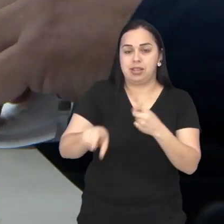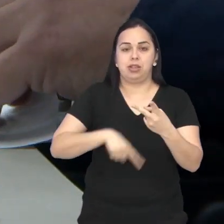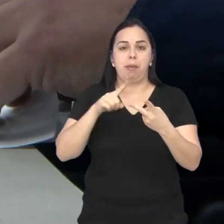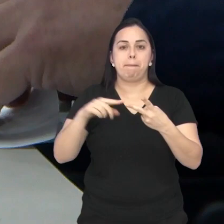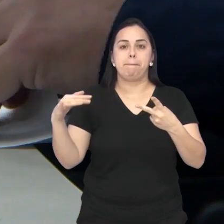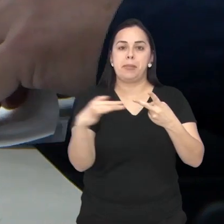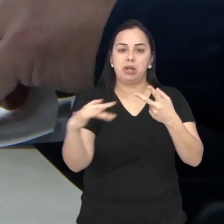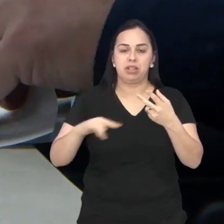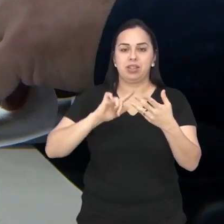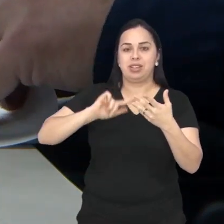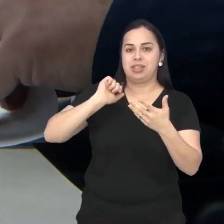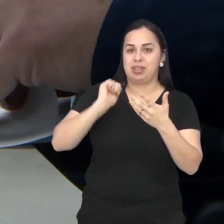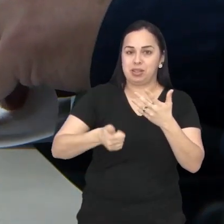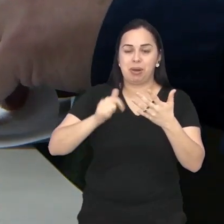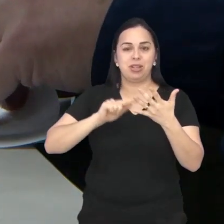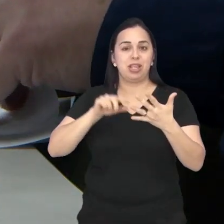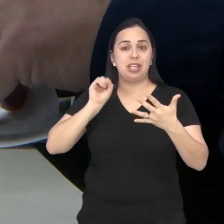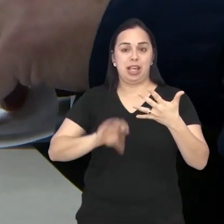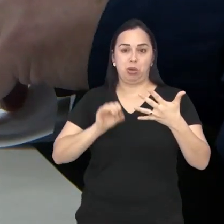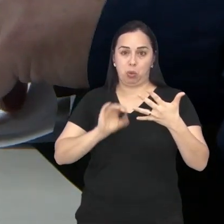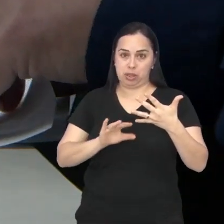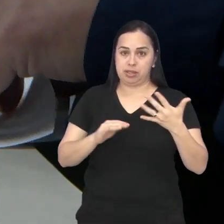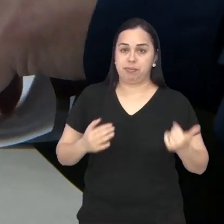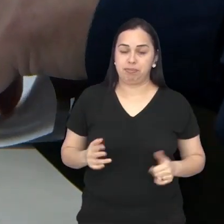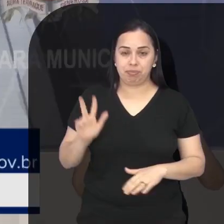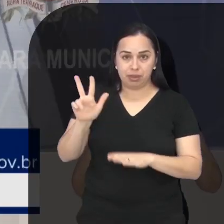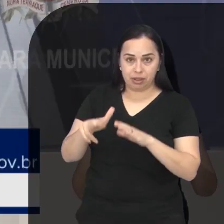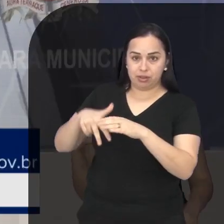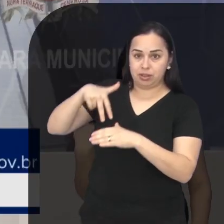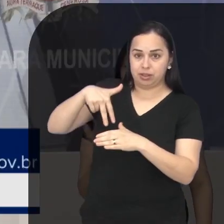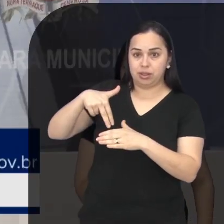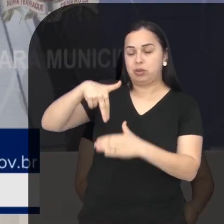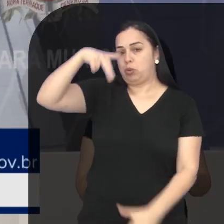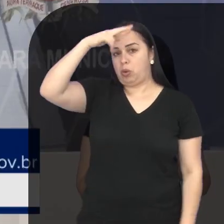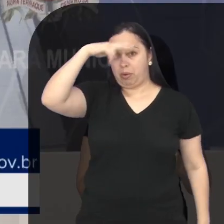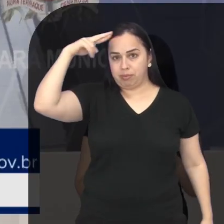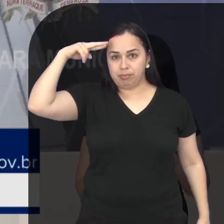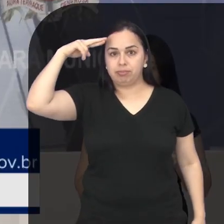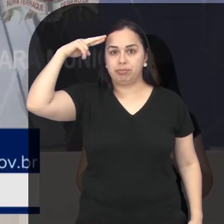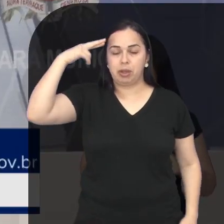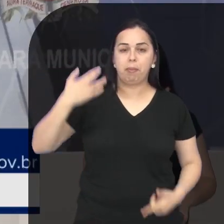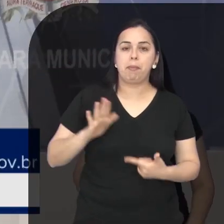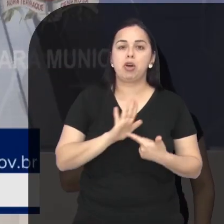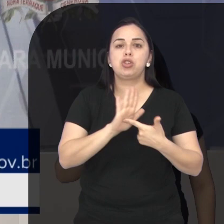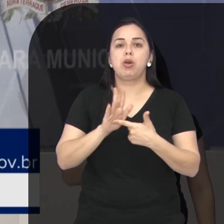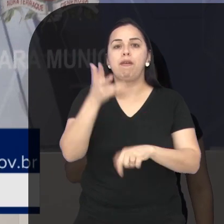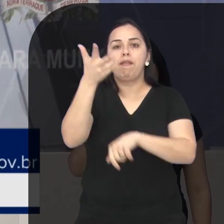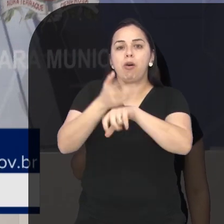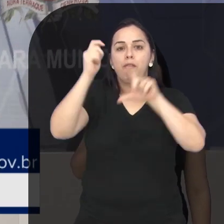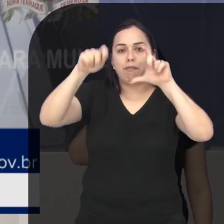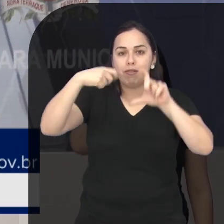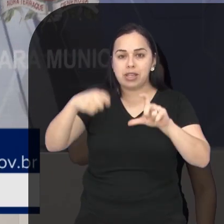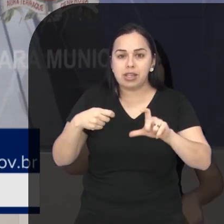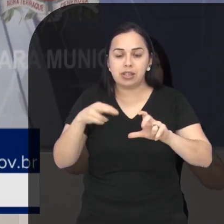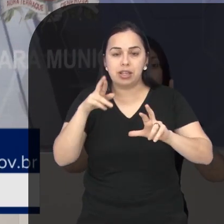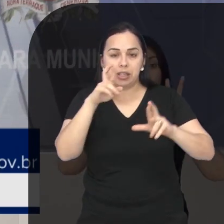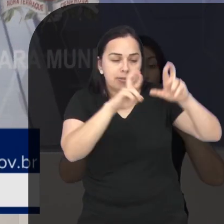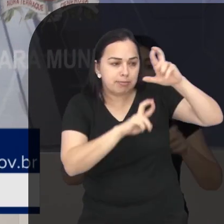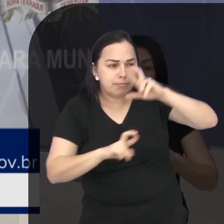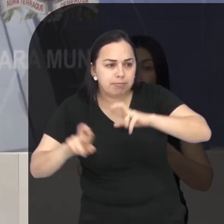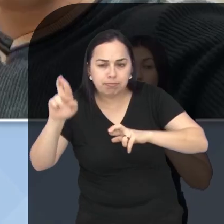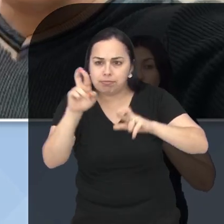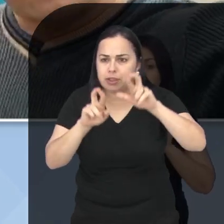assistência social, mobilidade, esporte e educação. Na tribuna, o vereador Roberto Chagas apresentou um vídeo